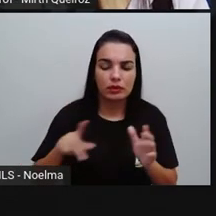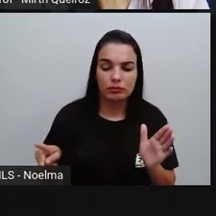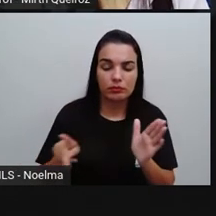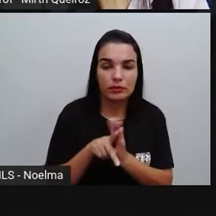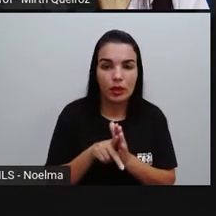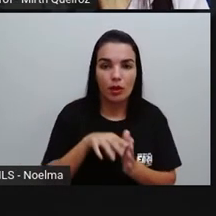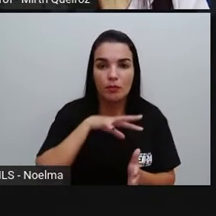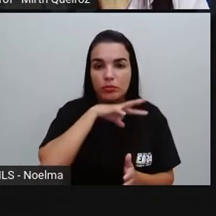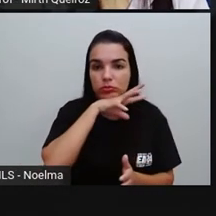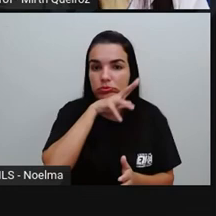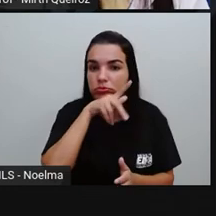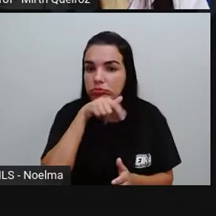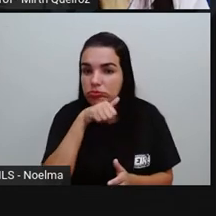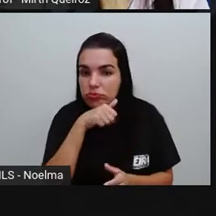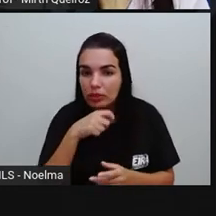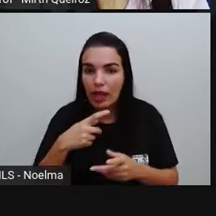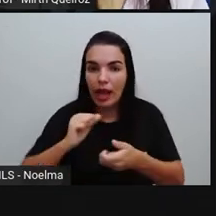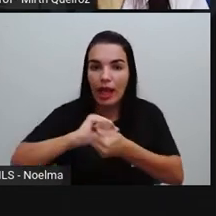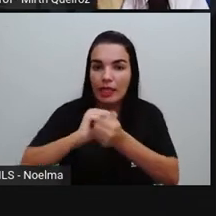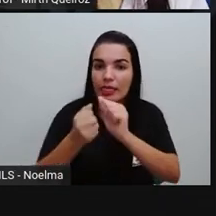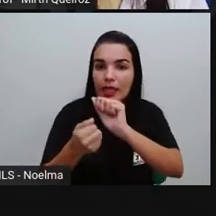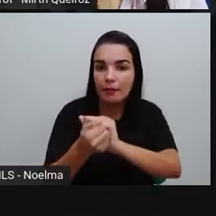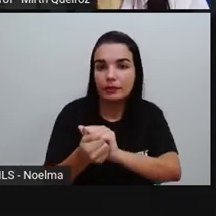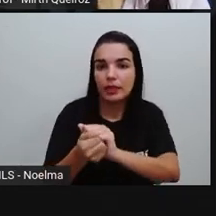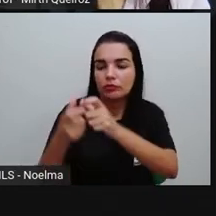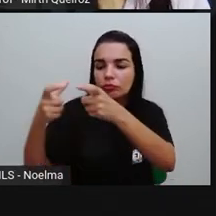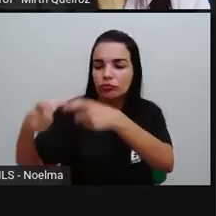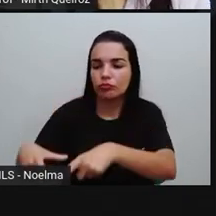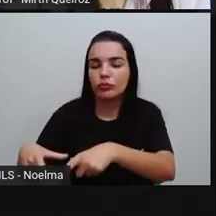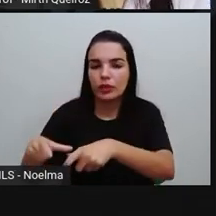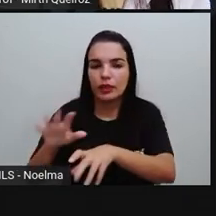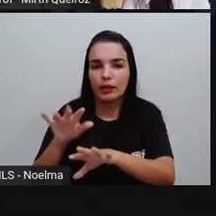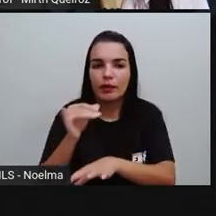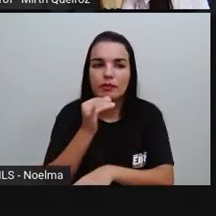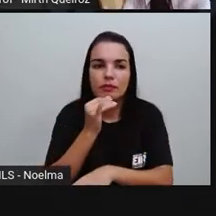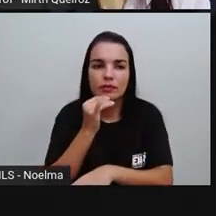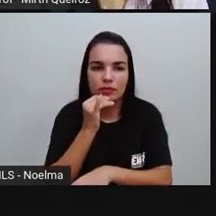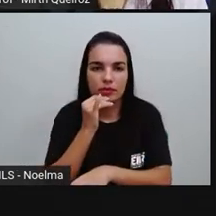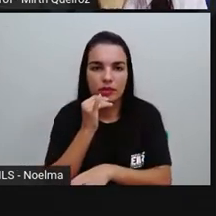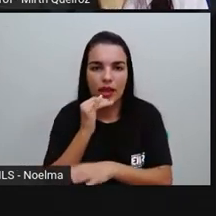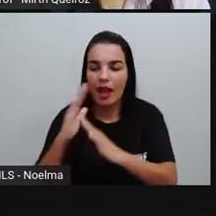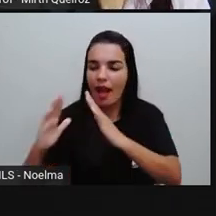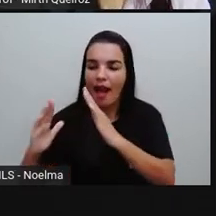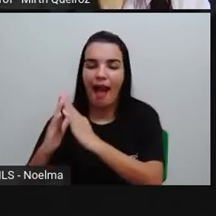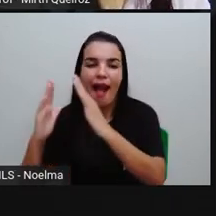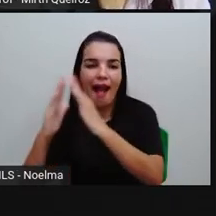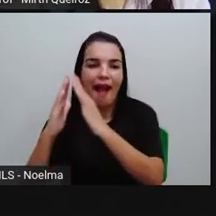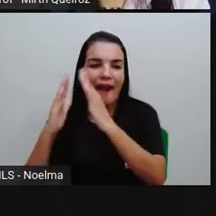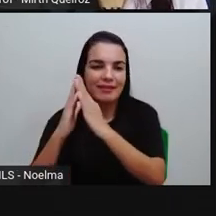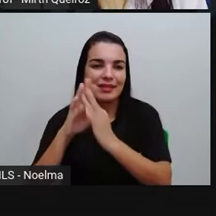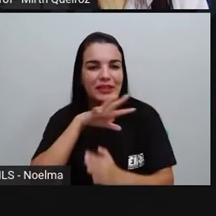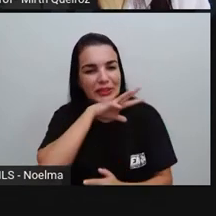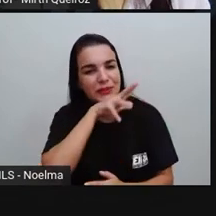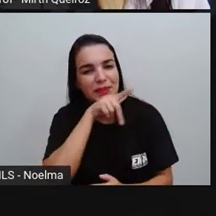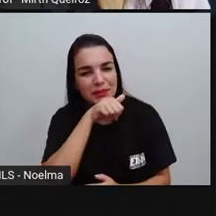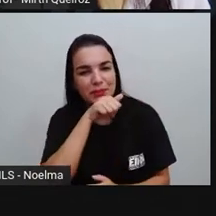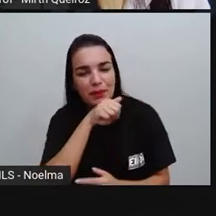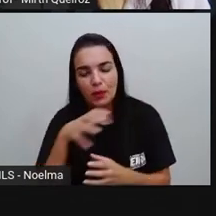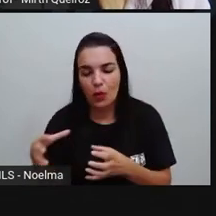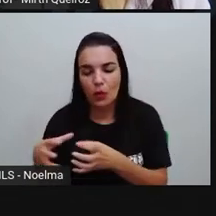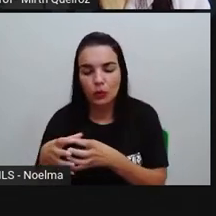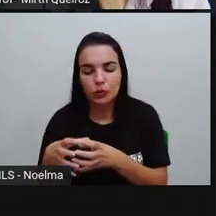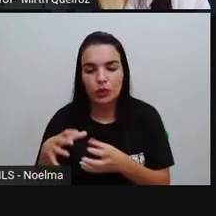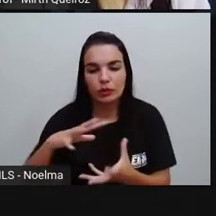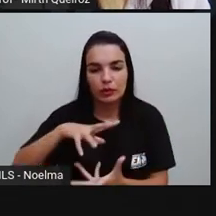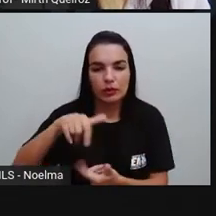está bem adaptada ao ambiente que se encontra, né? Que seria ali o habitat, né? E esse conjunto seria chamado